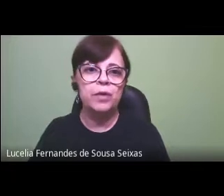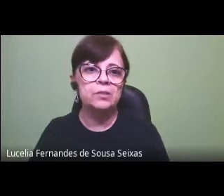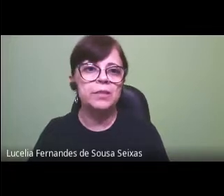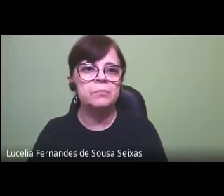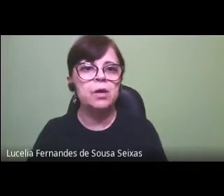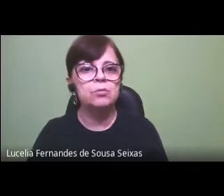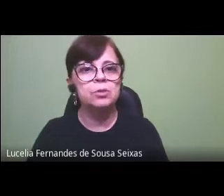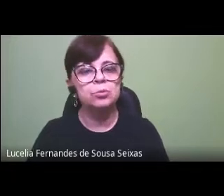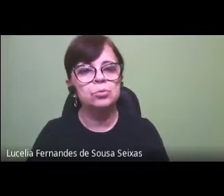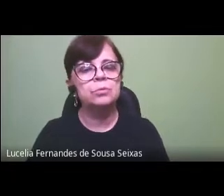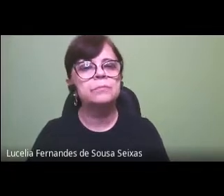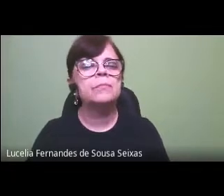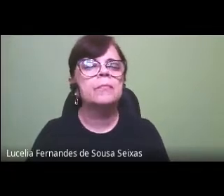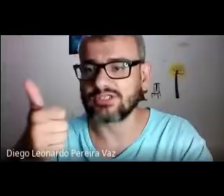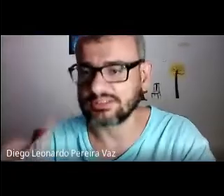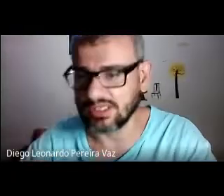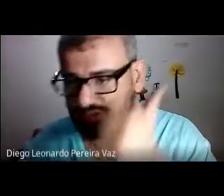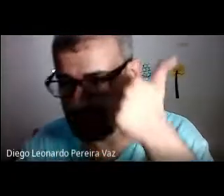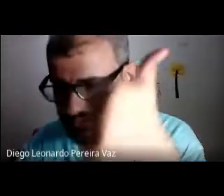a configuração das mãos e tudo.